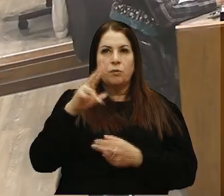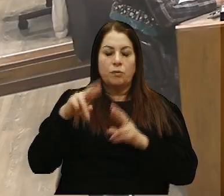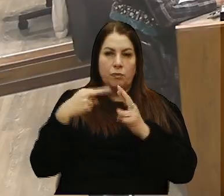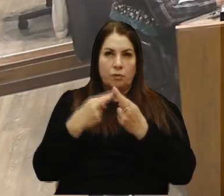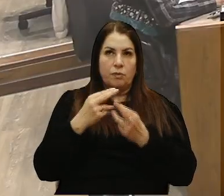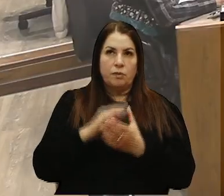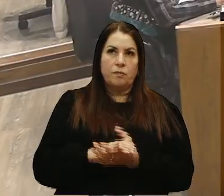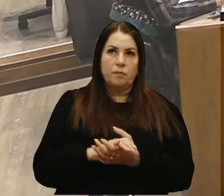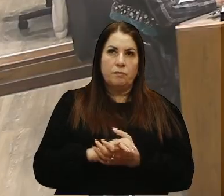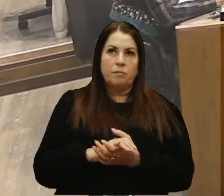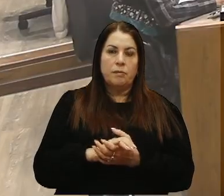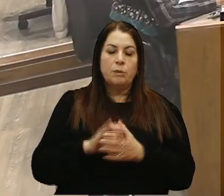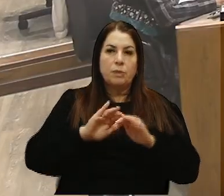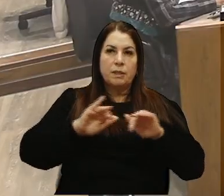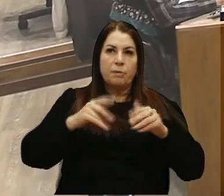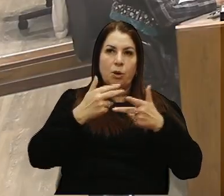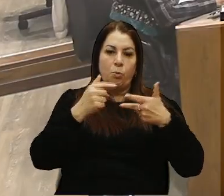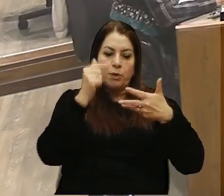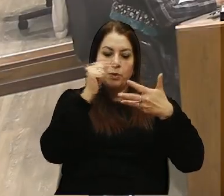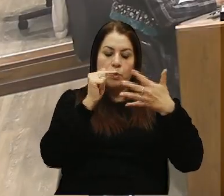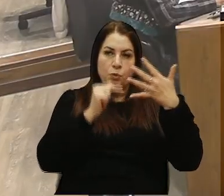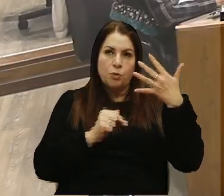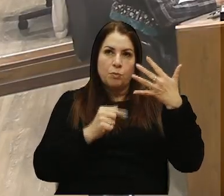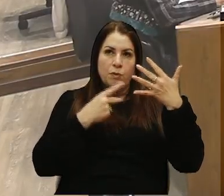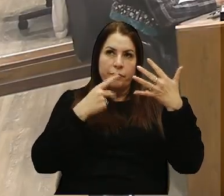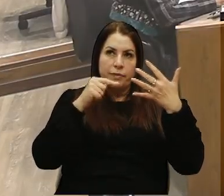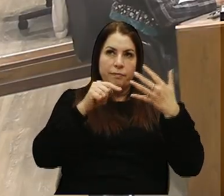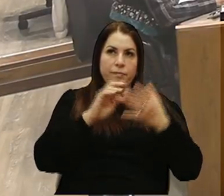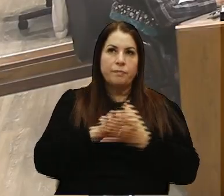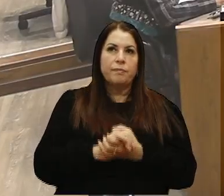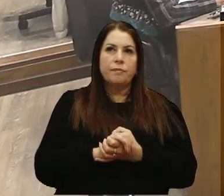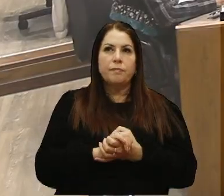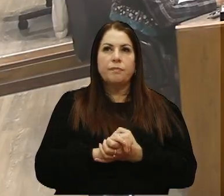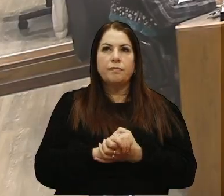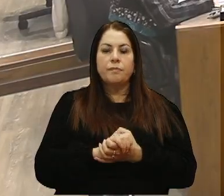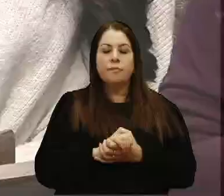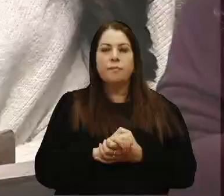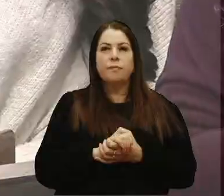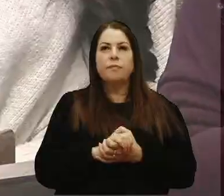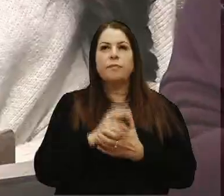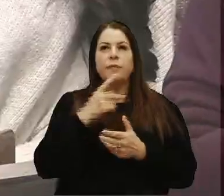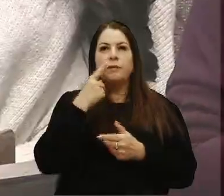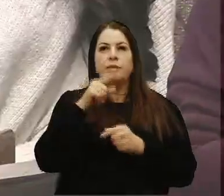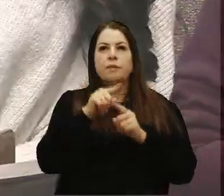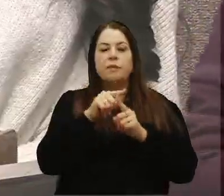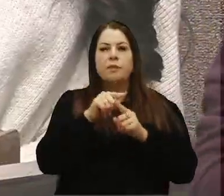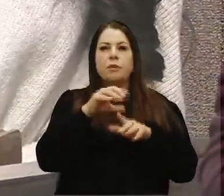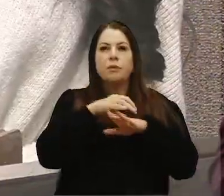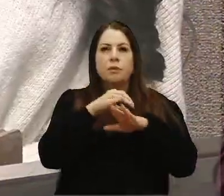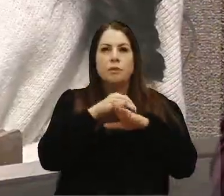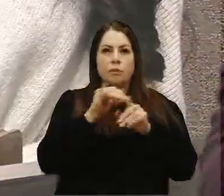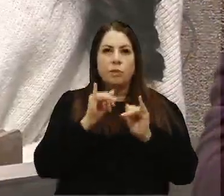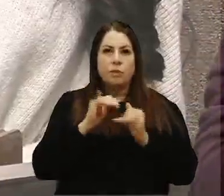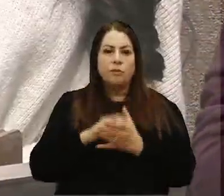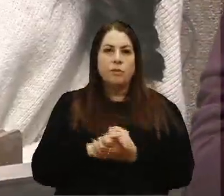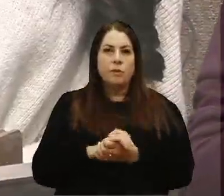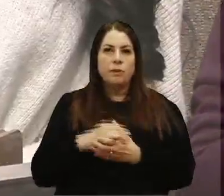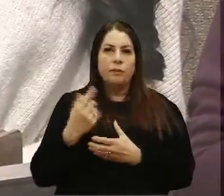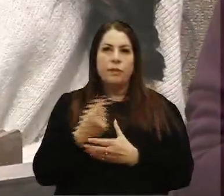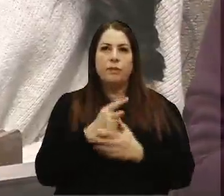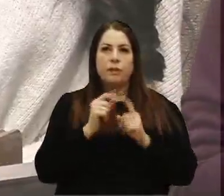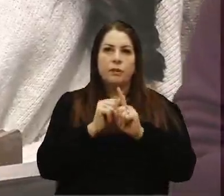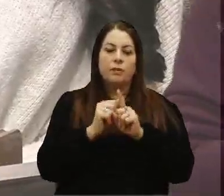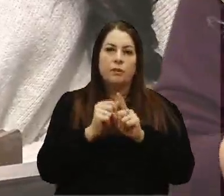sessão, mas eu separei alguns tópicos para a gente falar aqui. Vamos falar do transporte coletivo, né? O